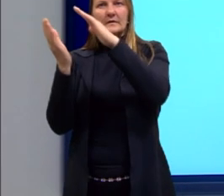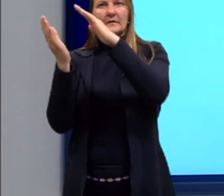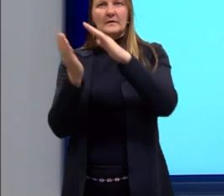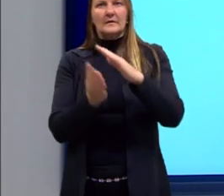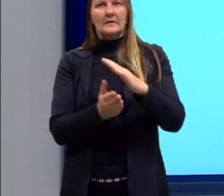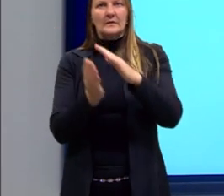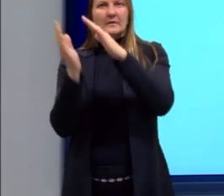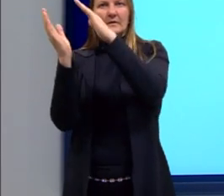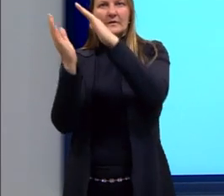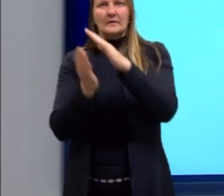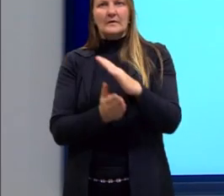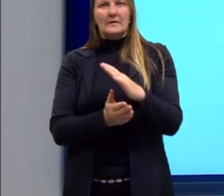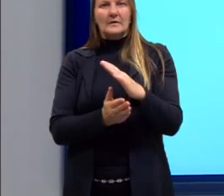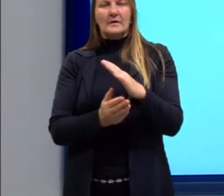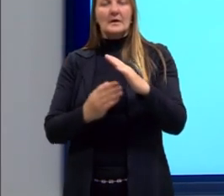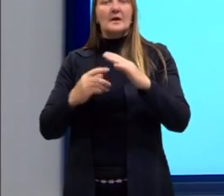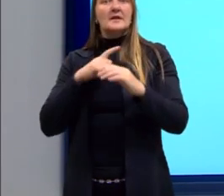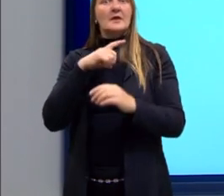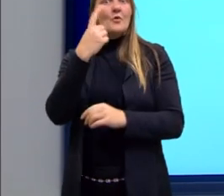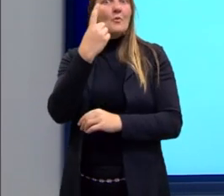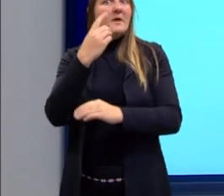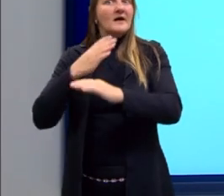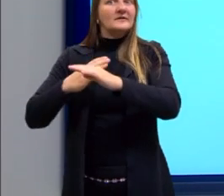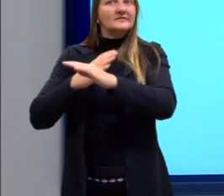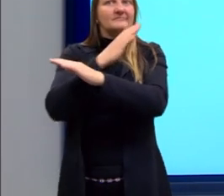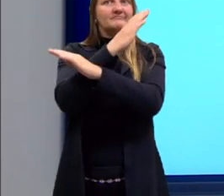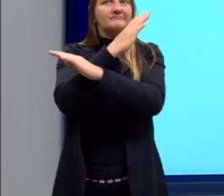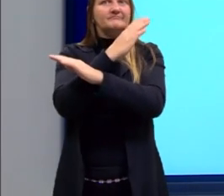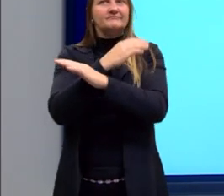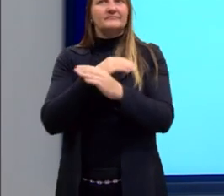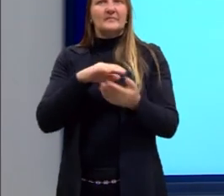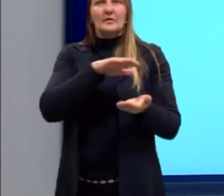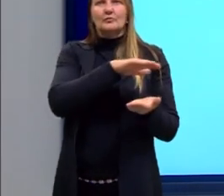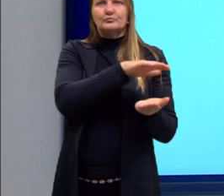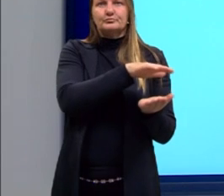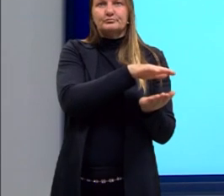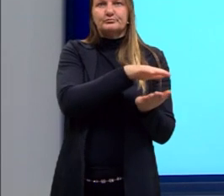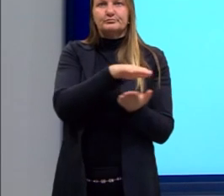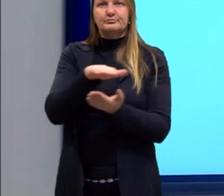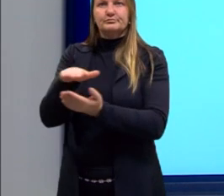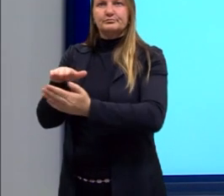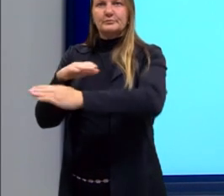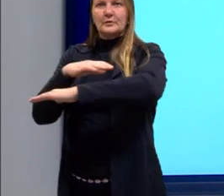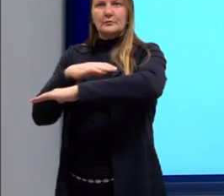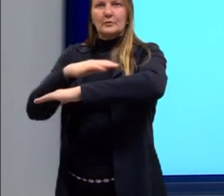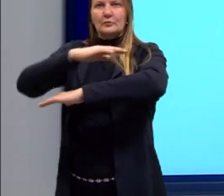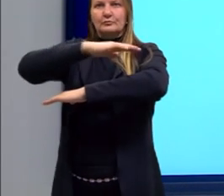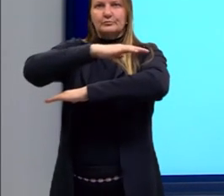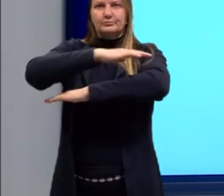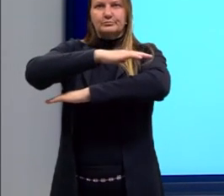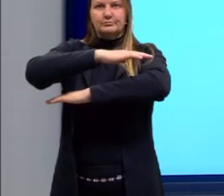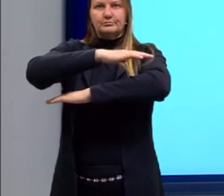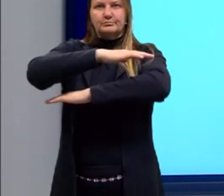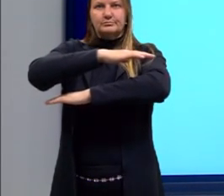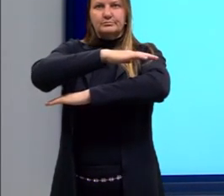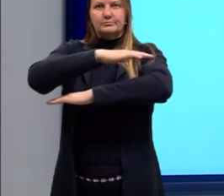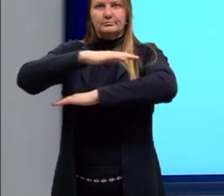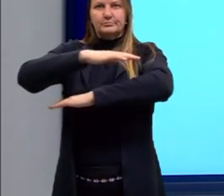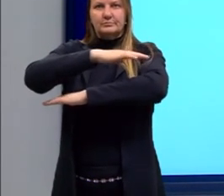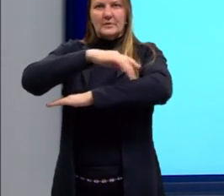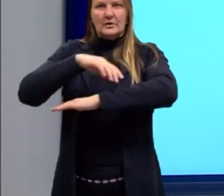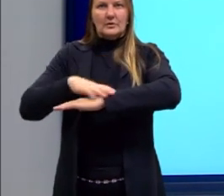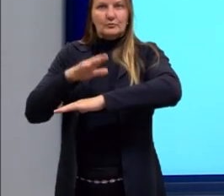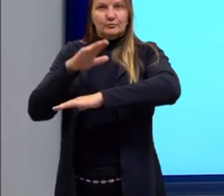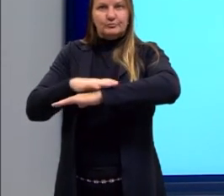transversal observa em aqui a reta r e a reta S são retas paralelas que não se